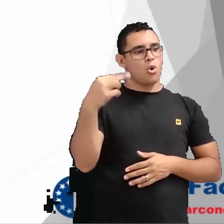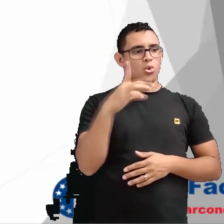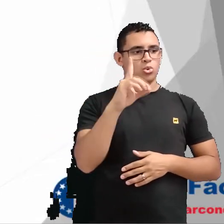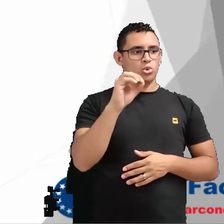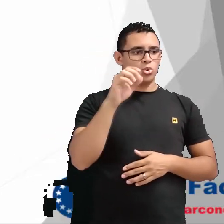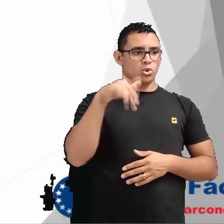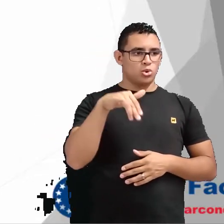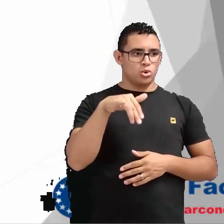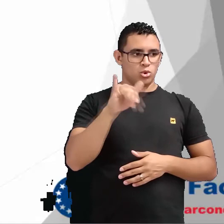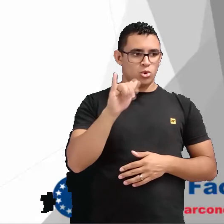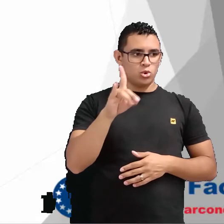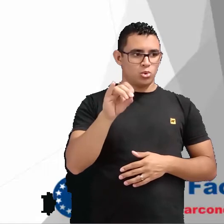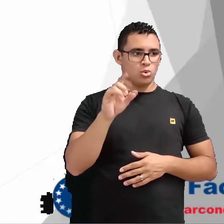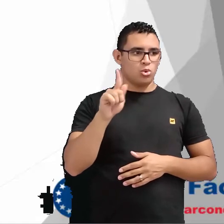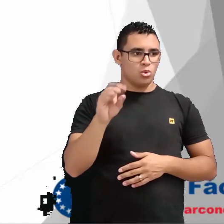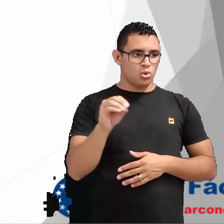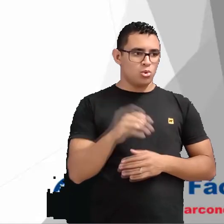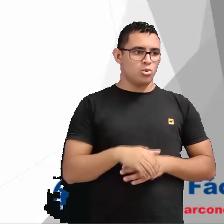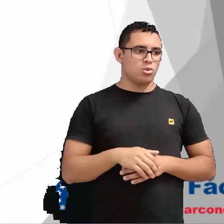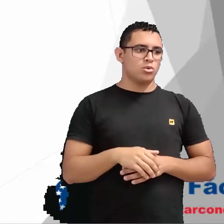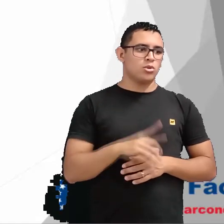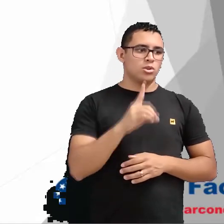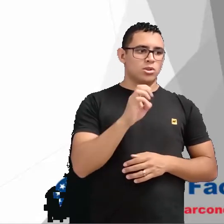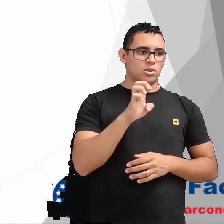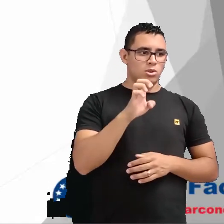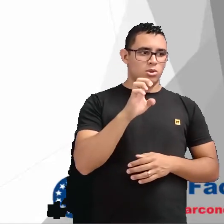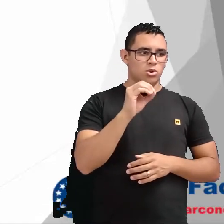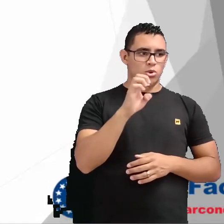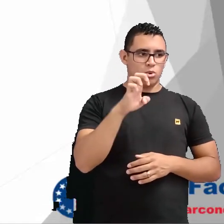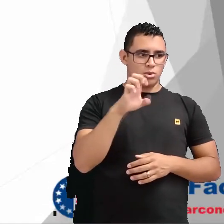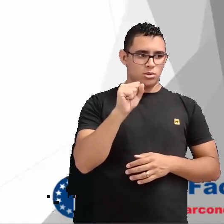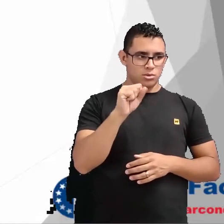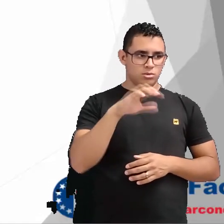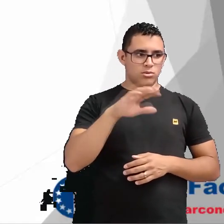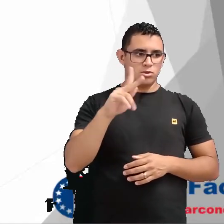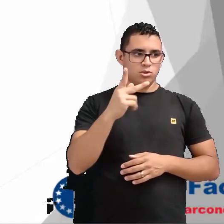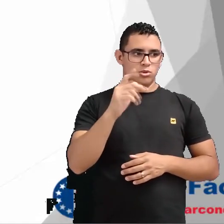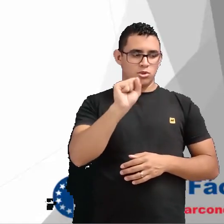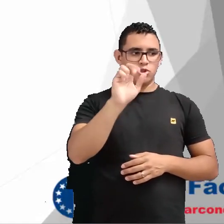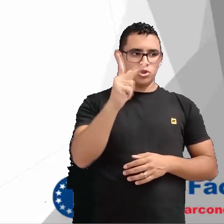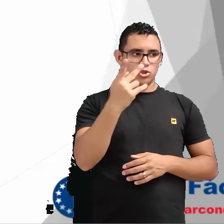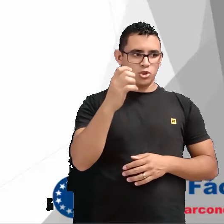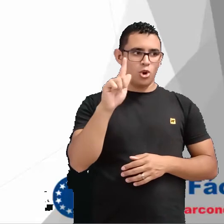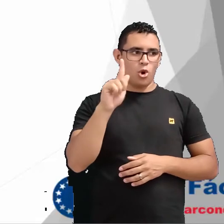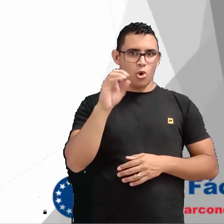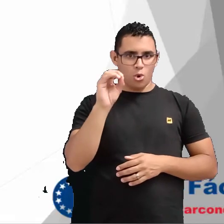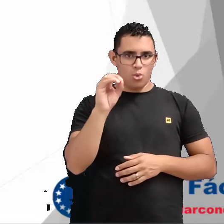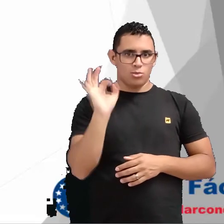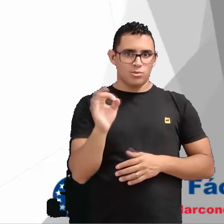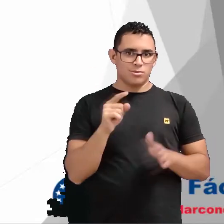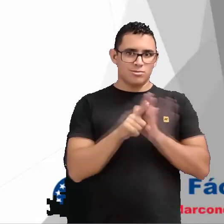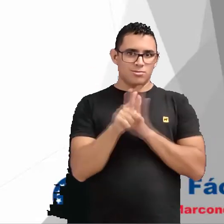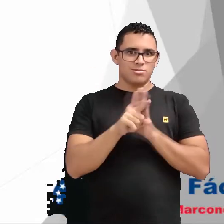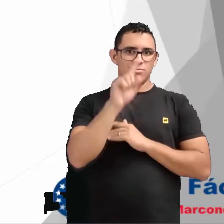go, né? She goes pergunta does she go. Lembram do simple present? Então, o do é o